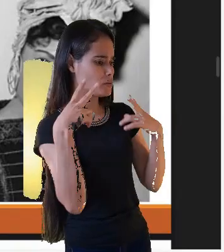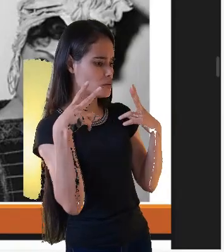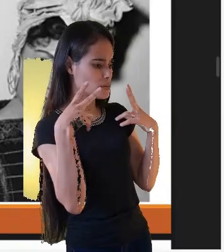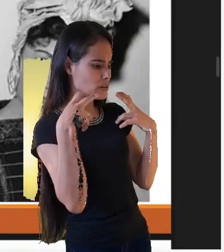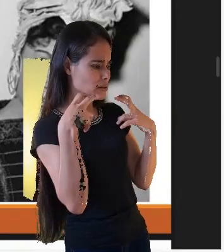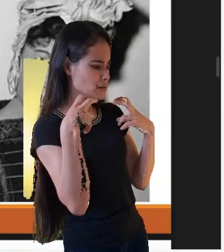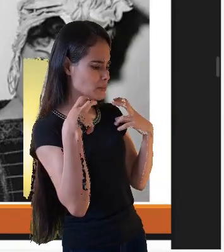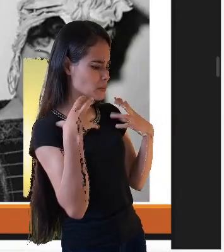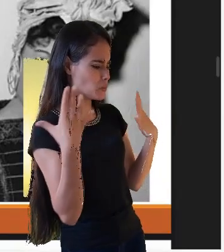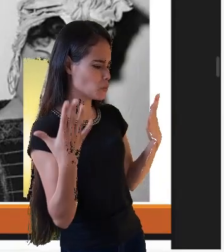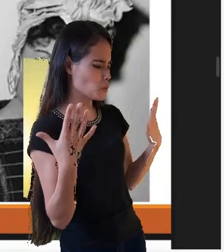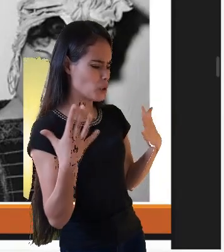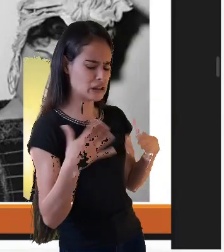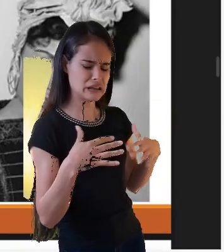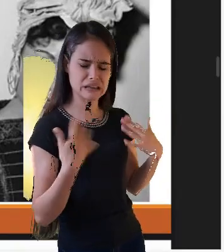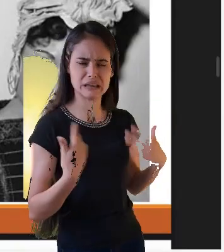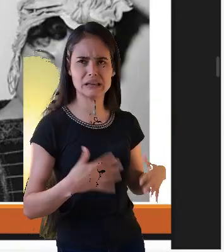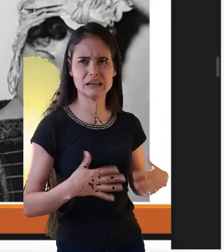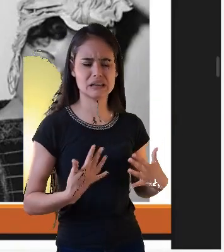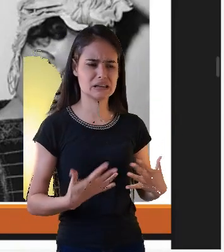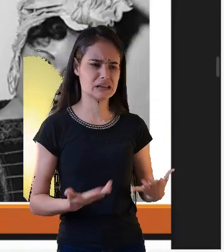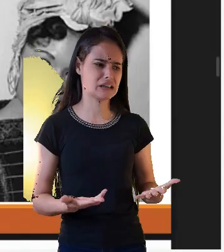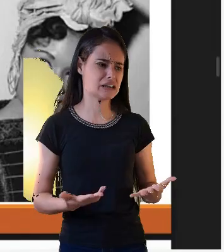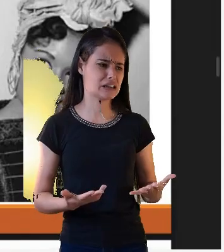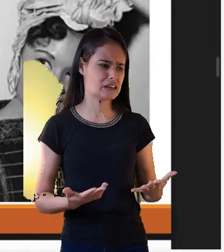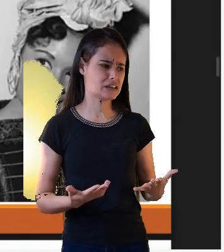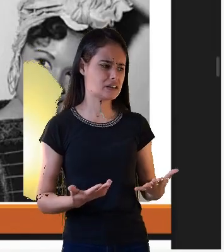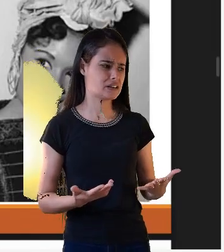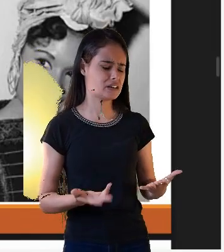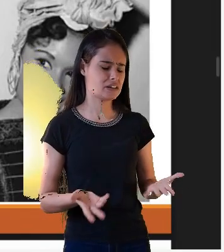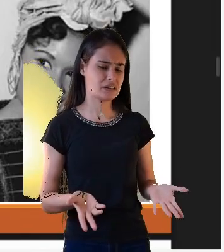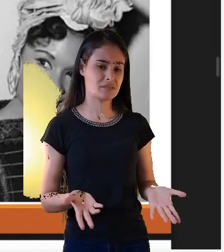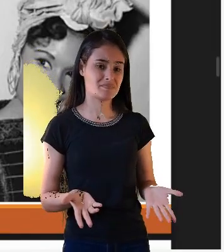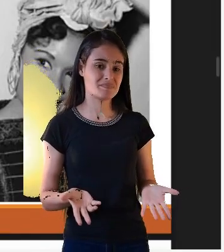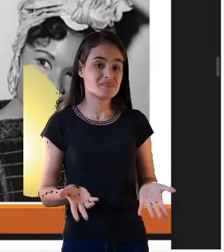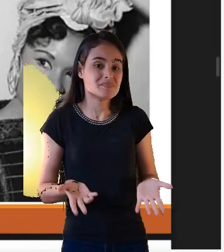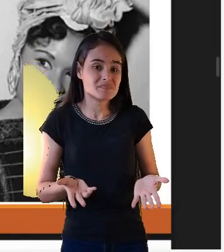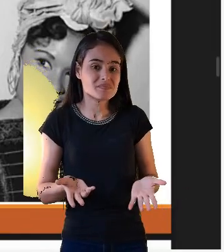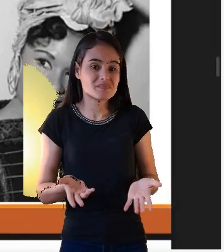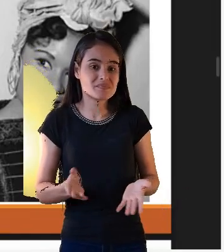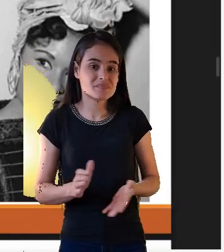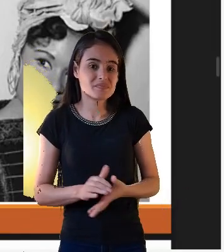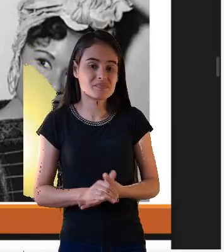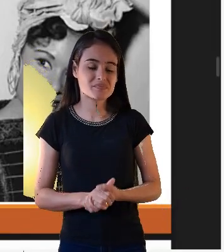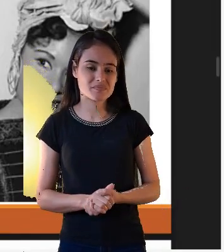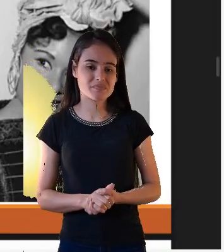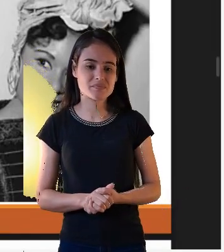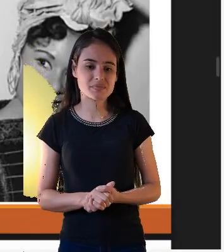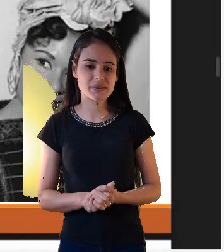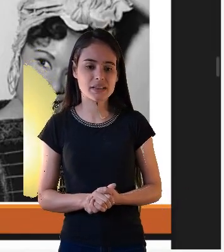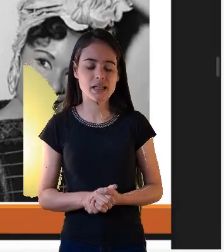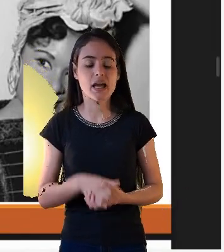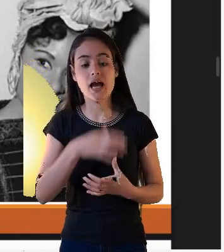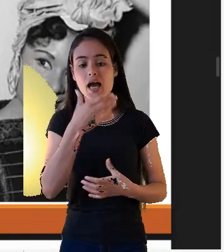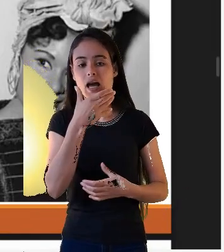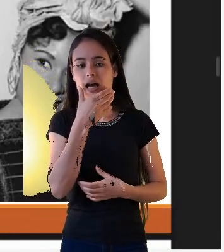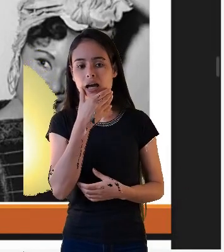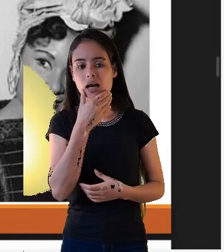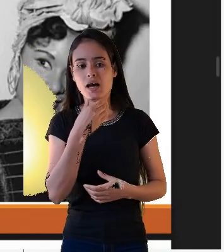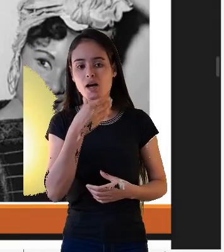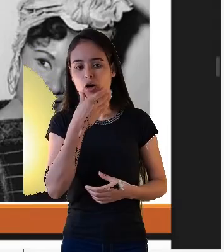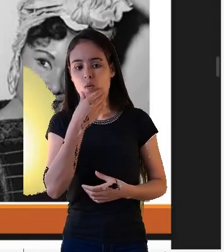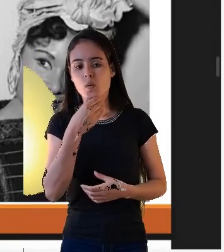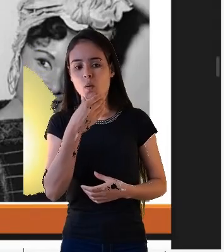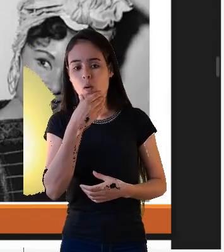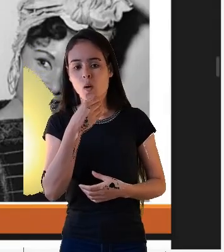escancarado. E aí a imagem do Brasil, né, essa imagem de país que não tinha racismo, ficou